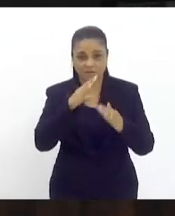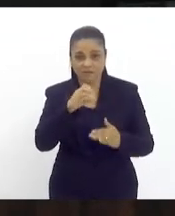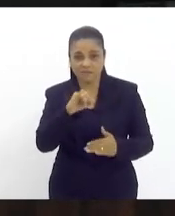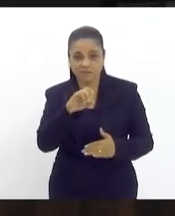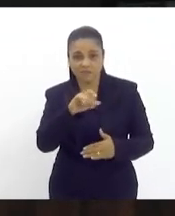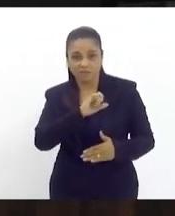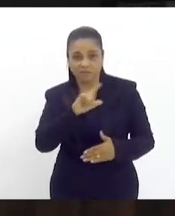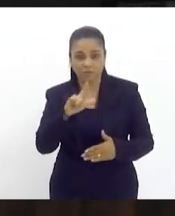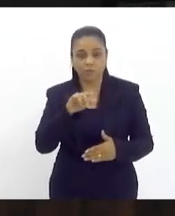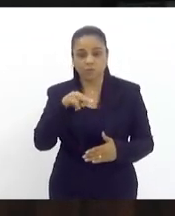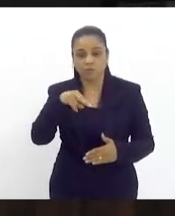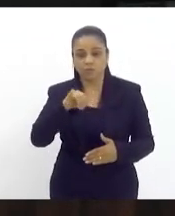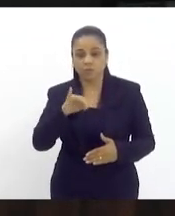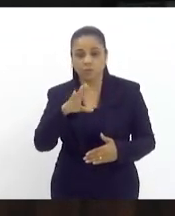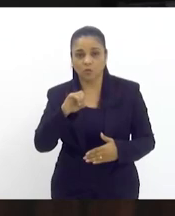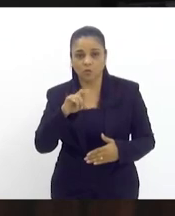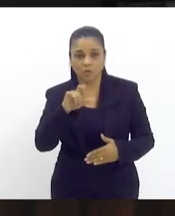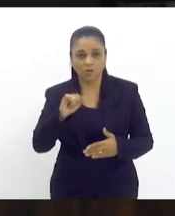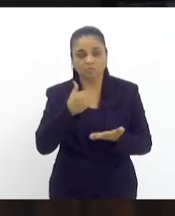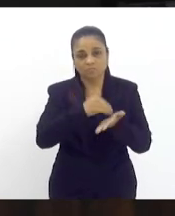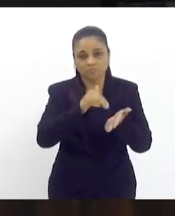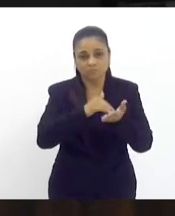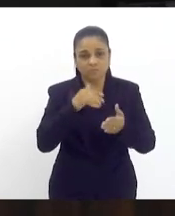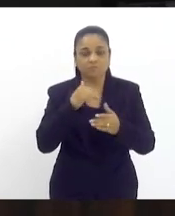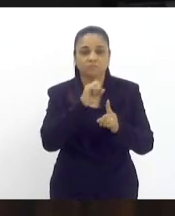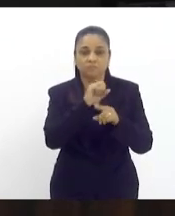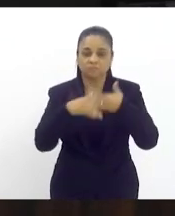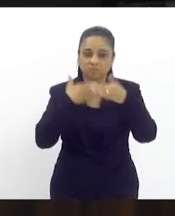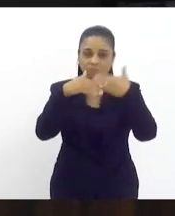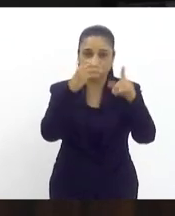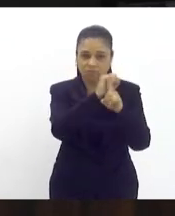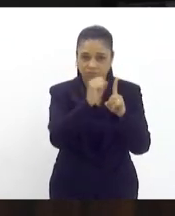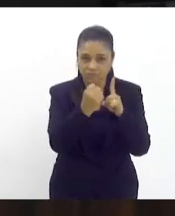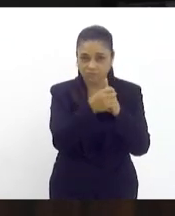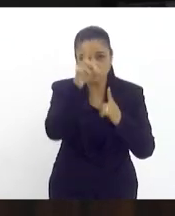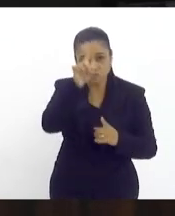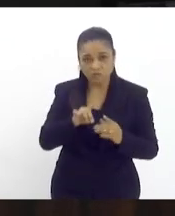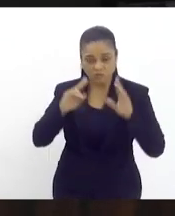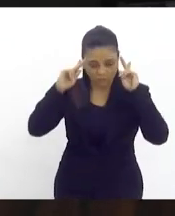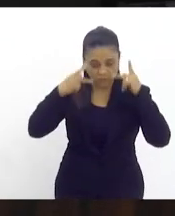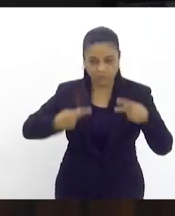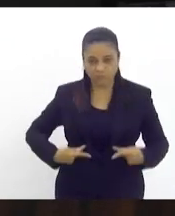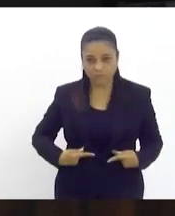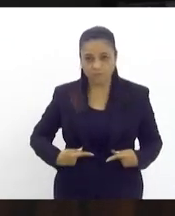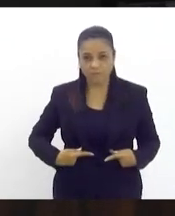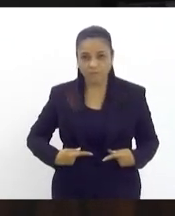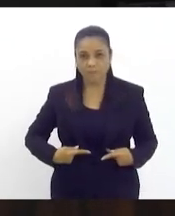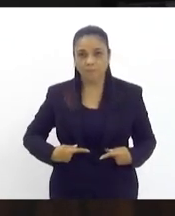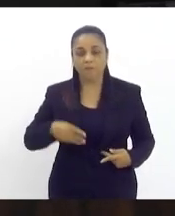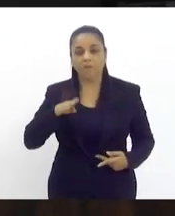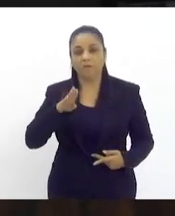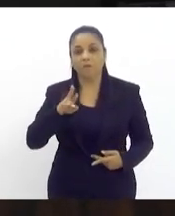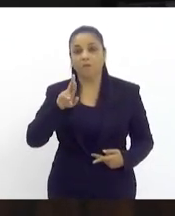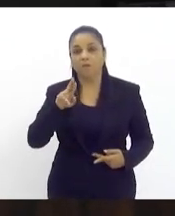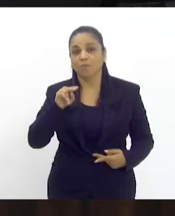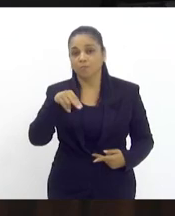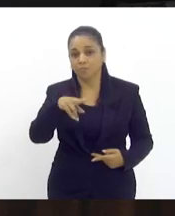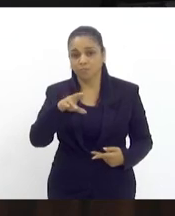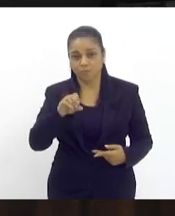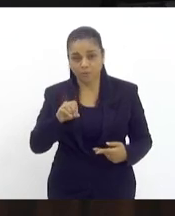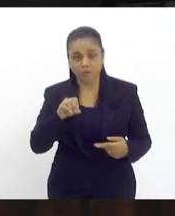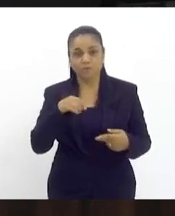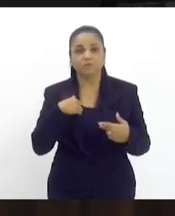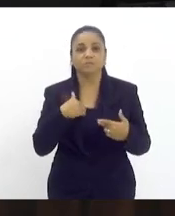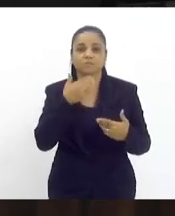Moreira mithoni ao secretário de Desenvolvimento Social e direitos humanos Bruno que já não é mais que seja